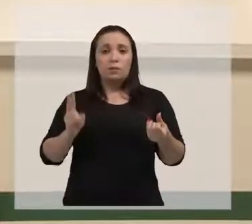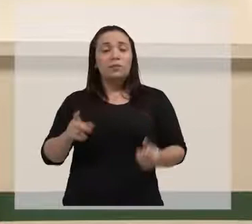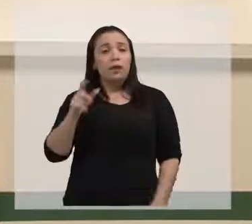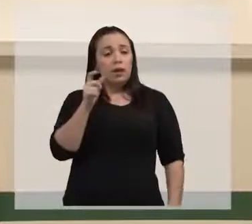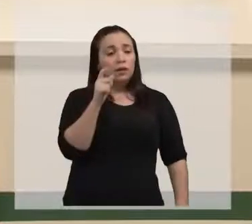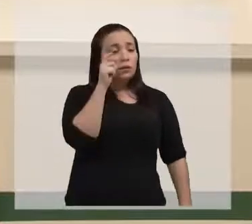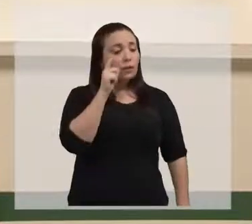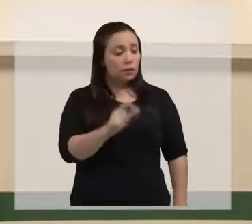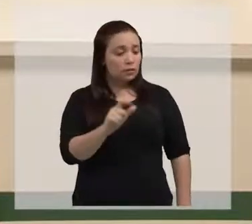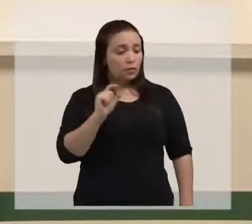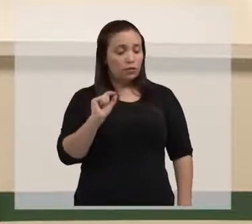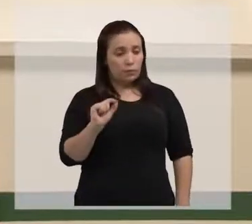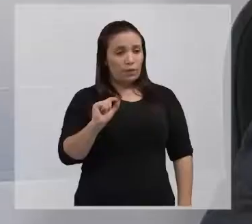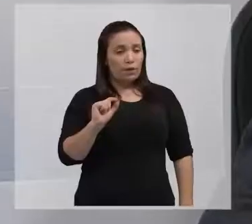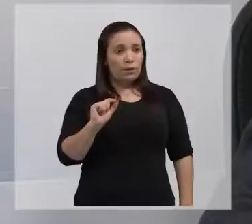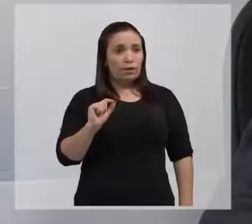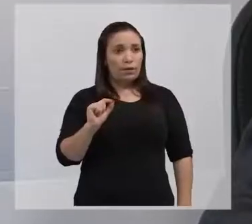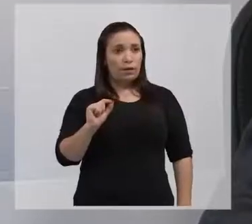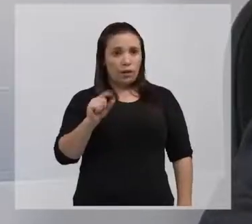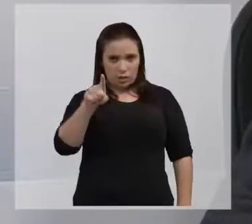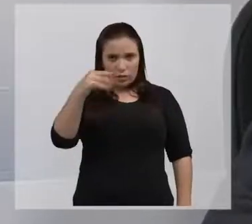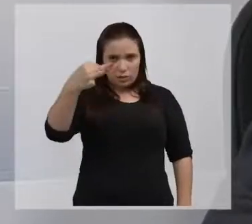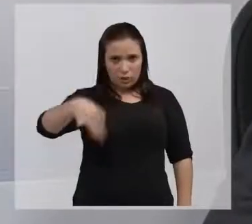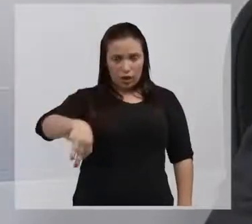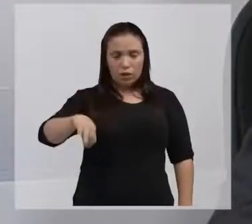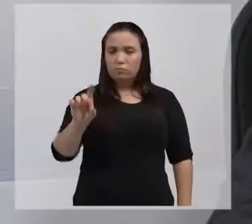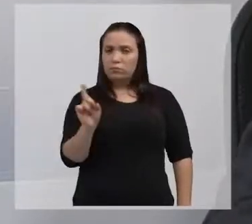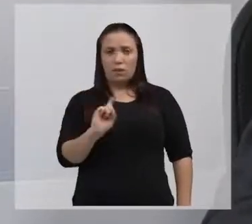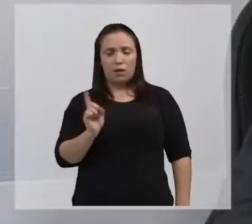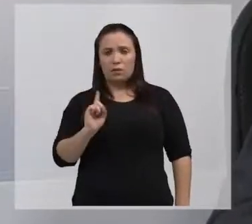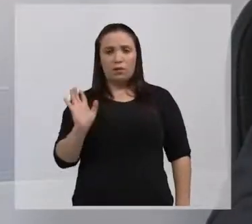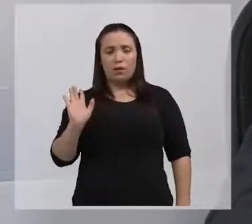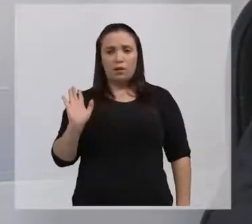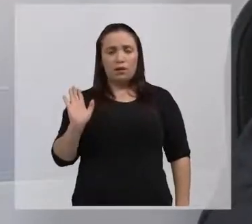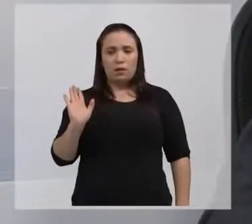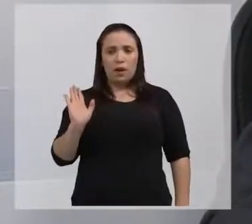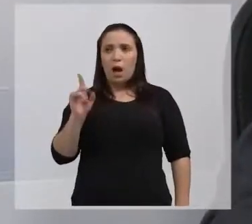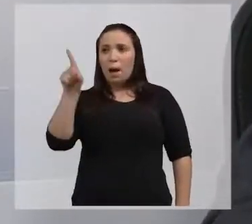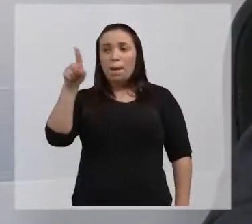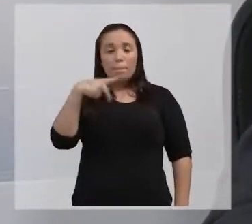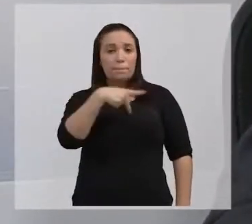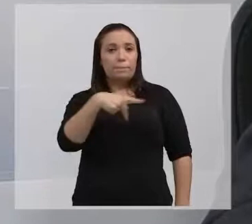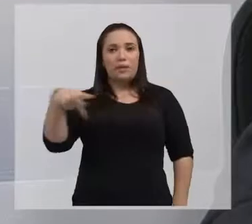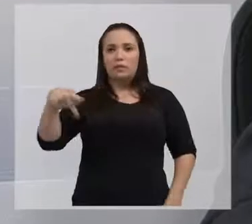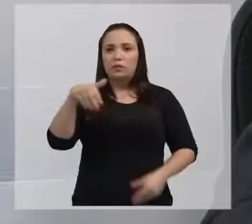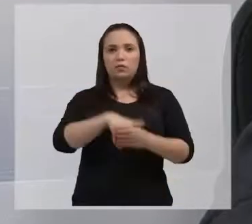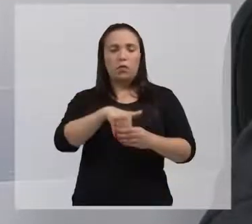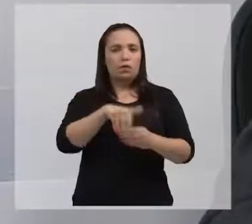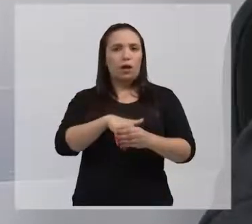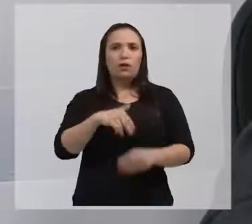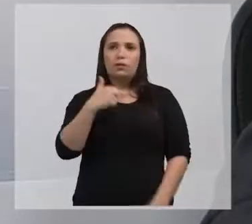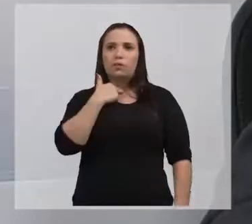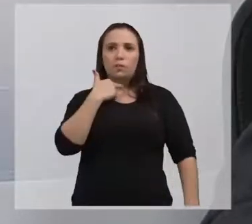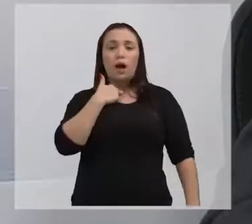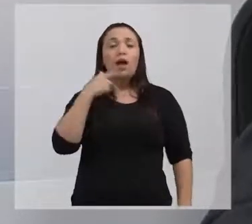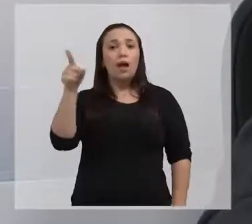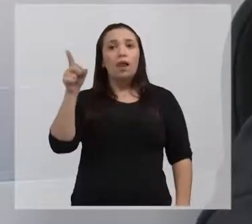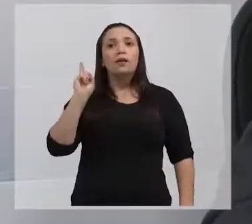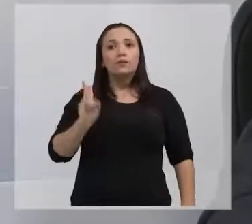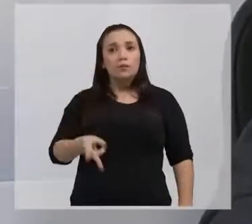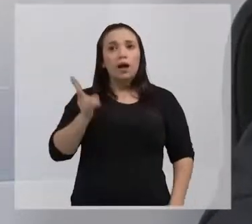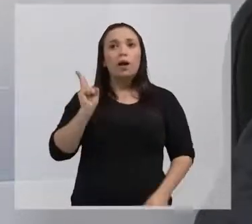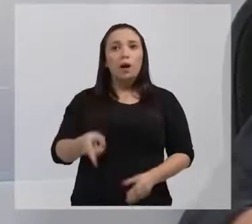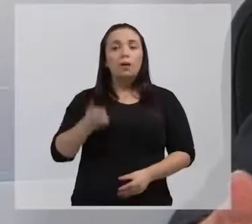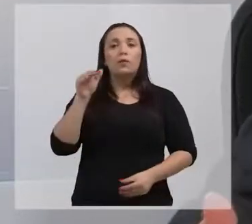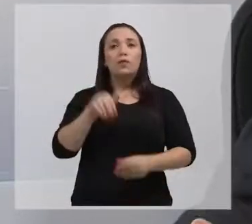Interessante, vamos explicar aqui ao telespectador. E é correto isso? É não. O correto não era nem a presidente votar. Mas ela vota sempre. Ela vota